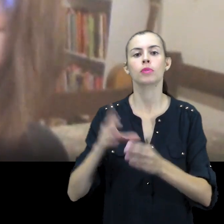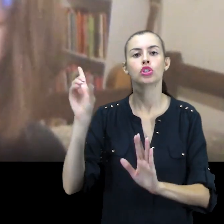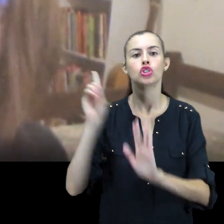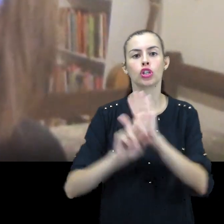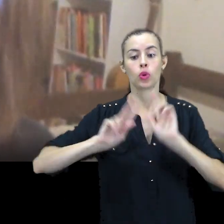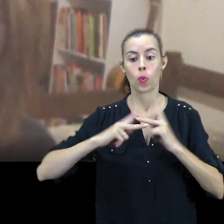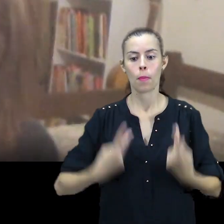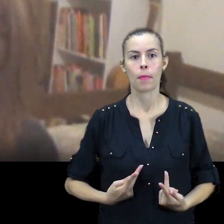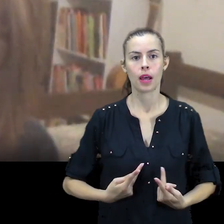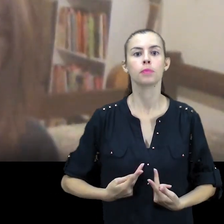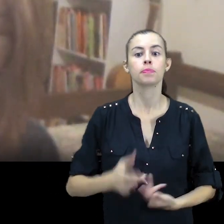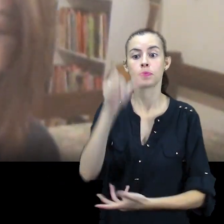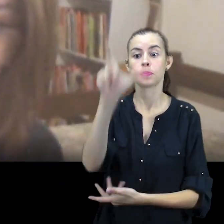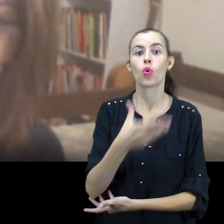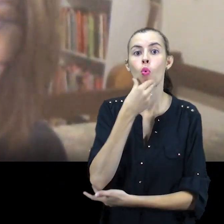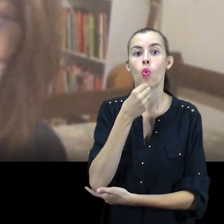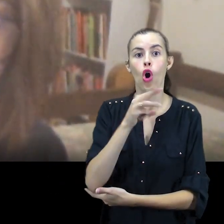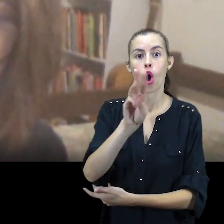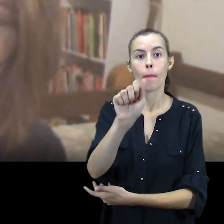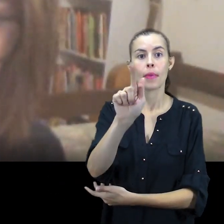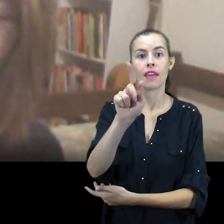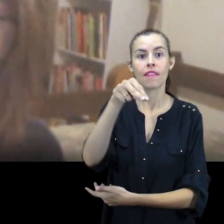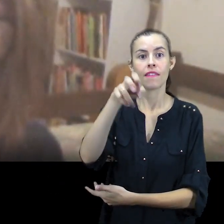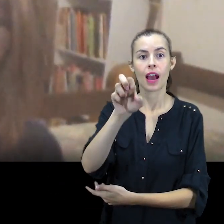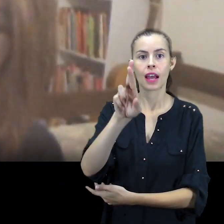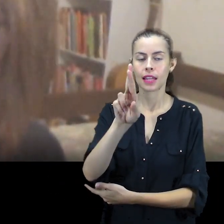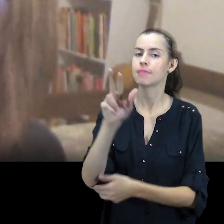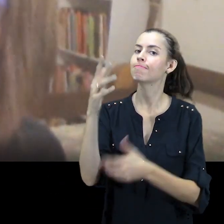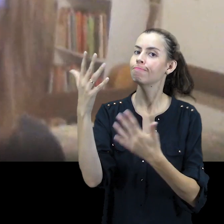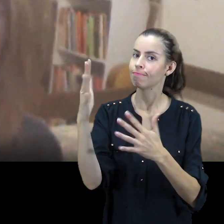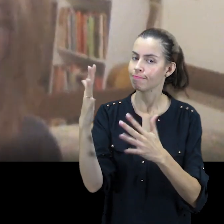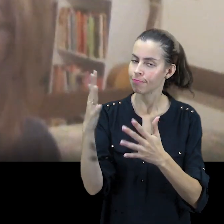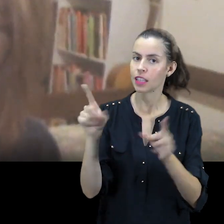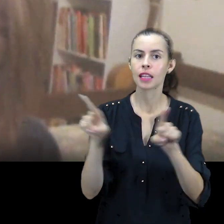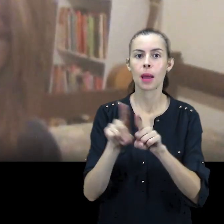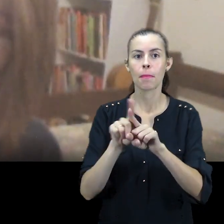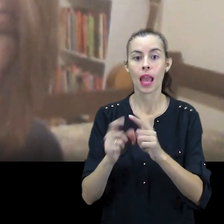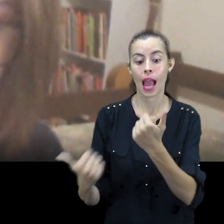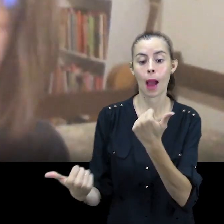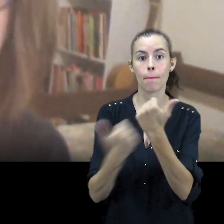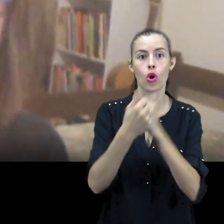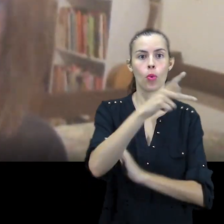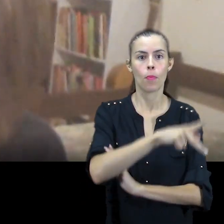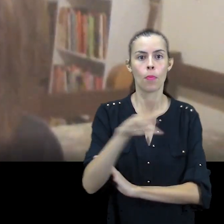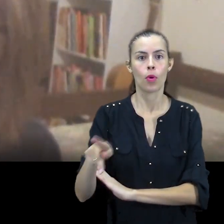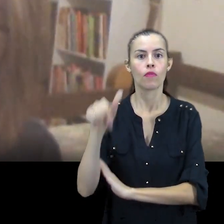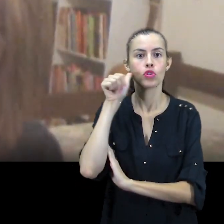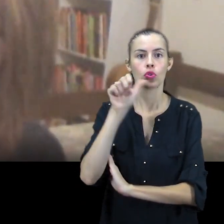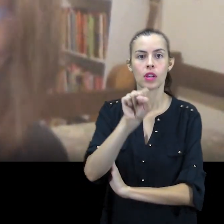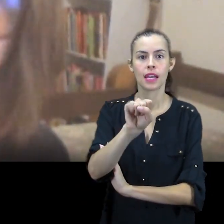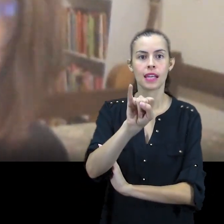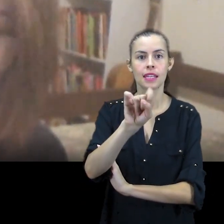Direitos Humanos, em especial ao Wagner, que nos apoiou bastante para que esse evento acontecesse, e a